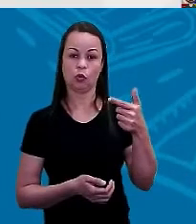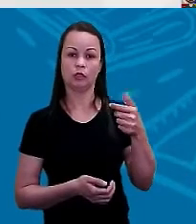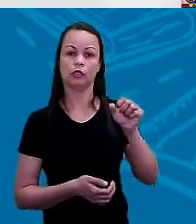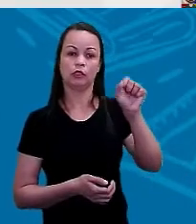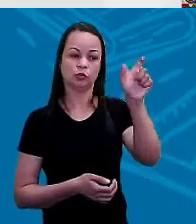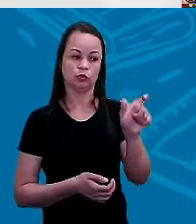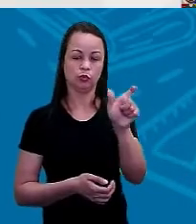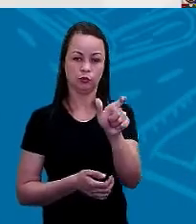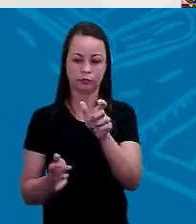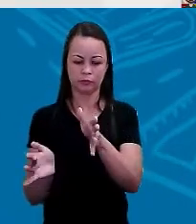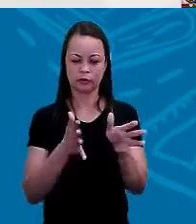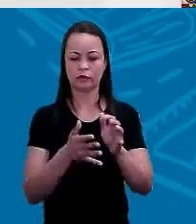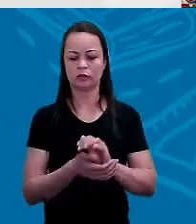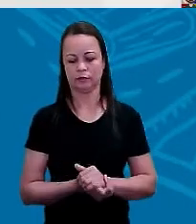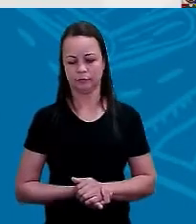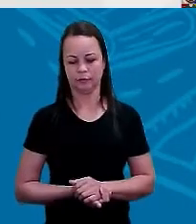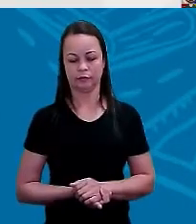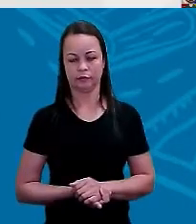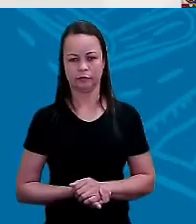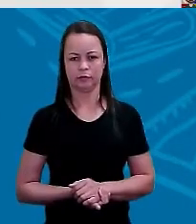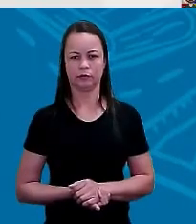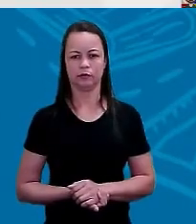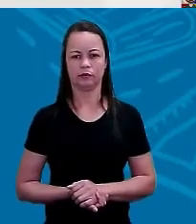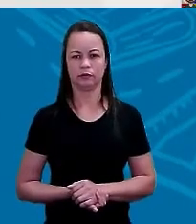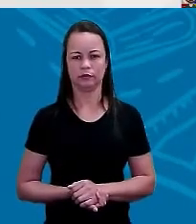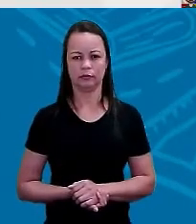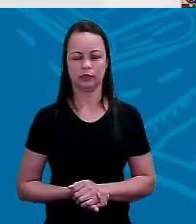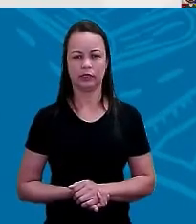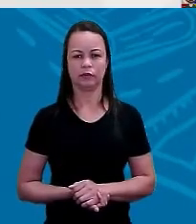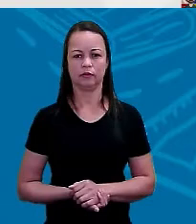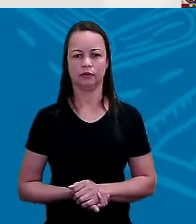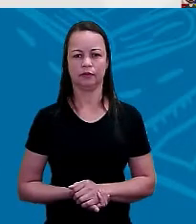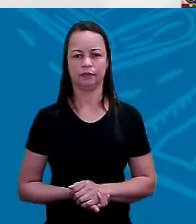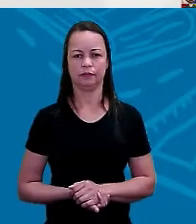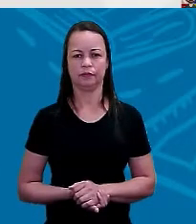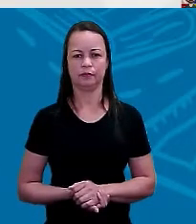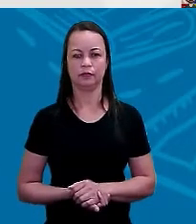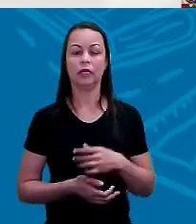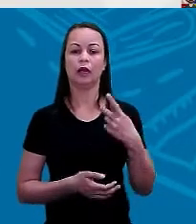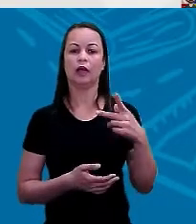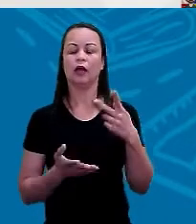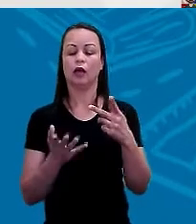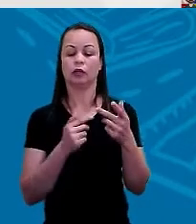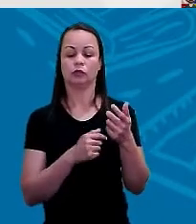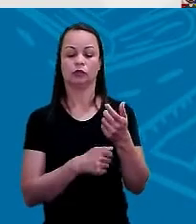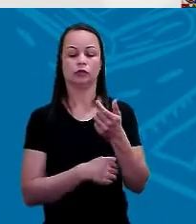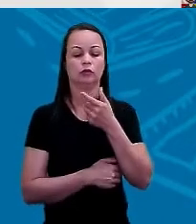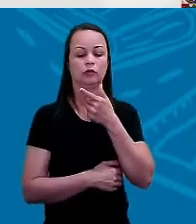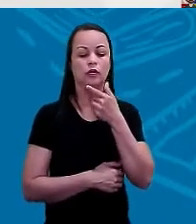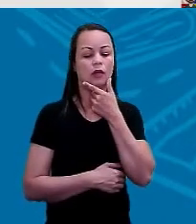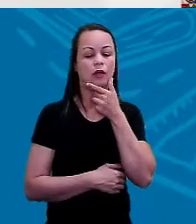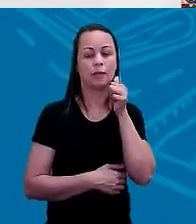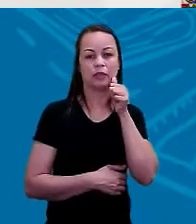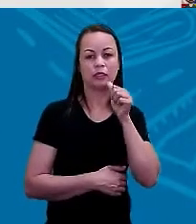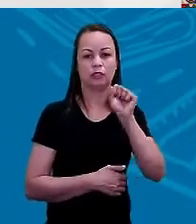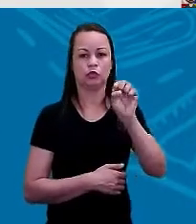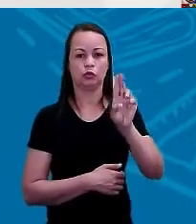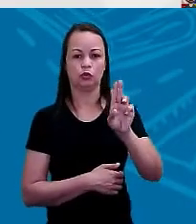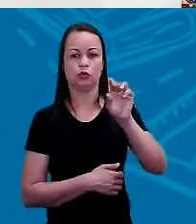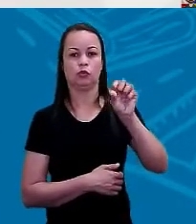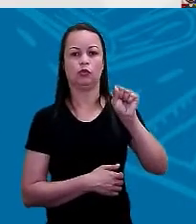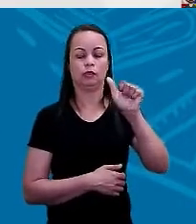Susan and John, home when I called them last night. A Susan e o John em casa quando